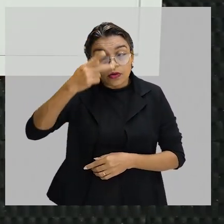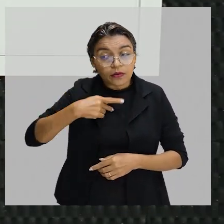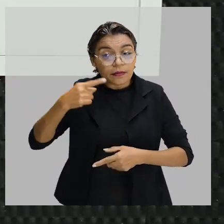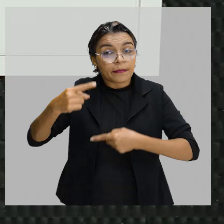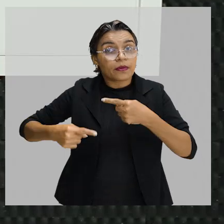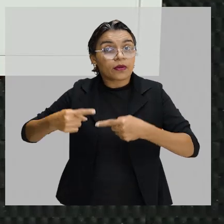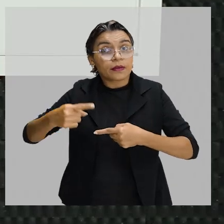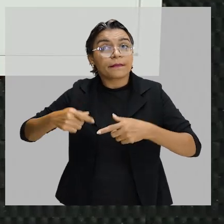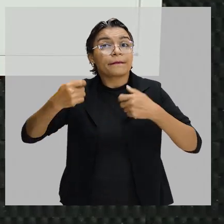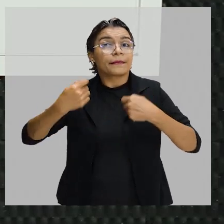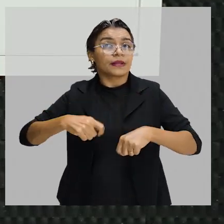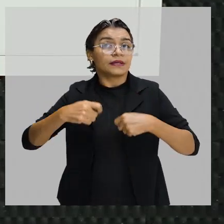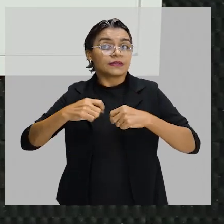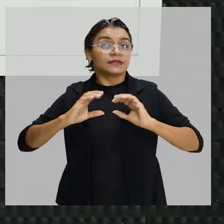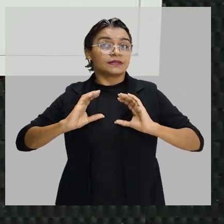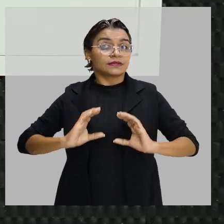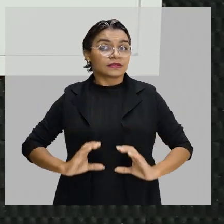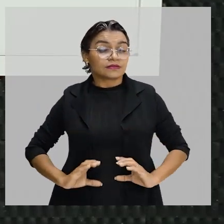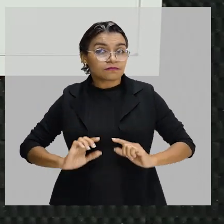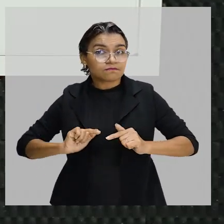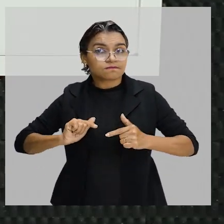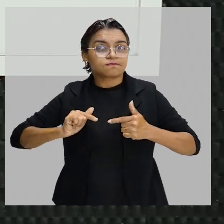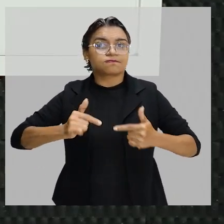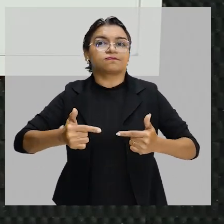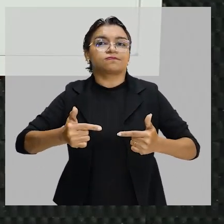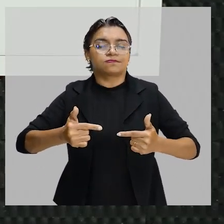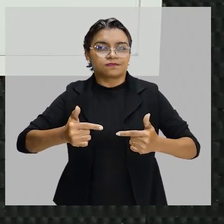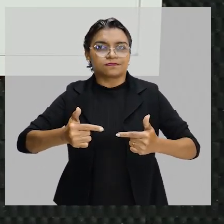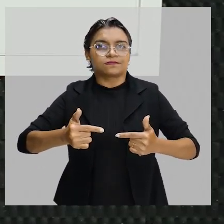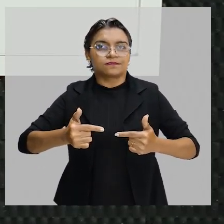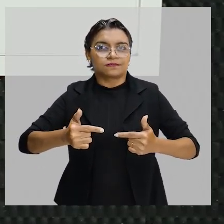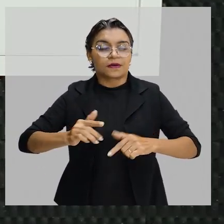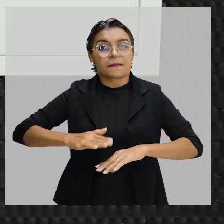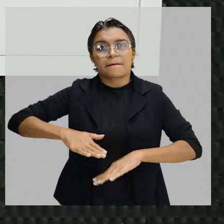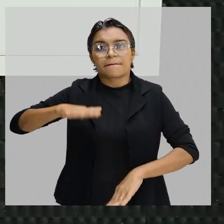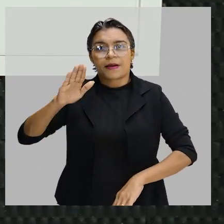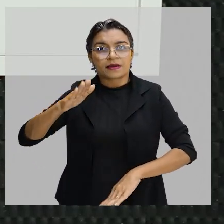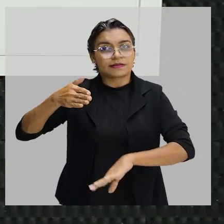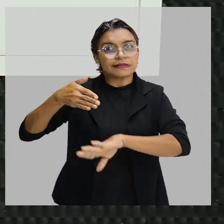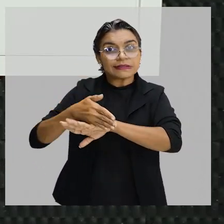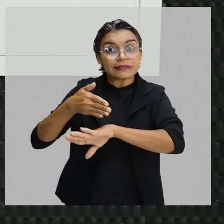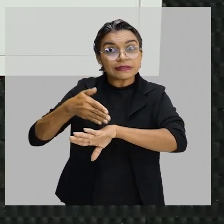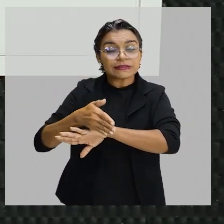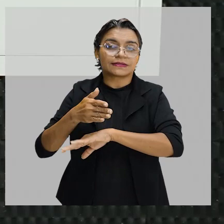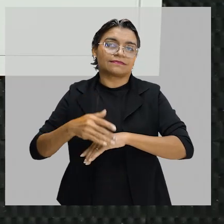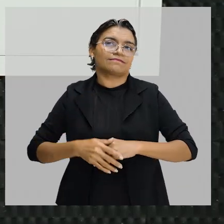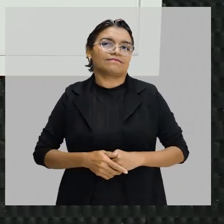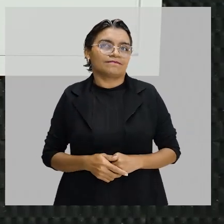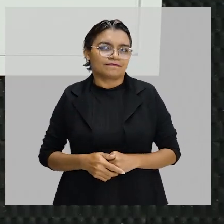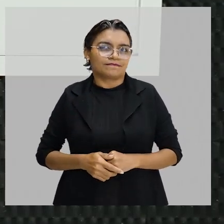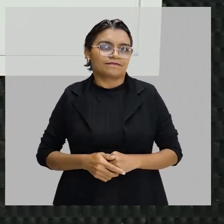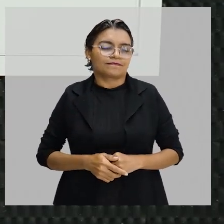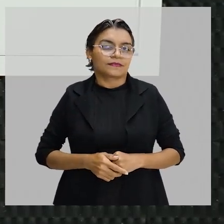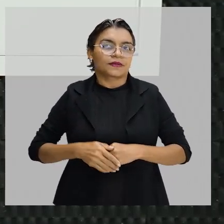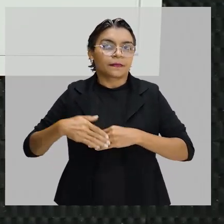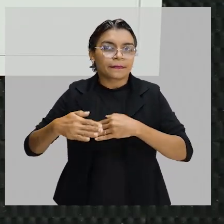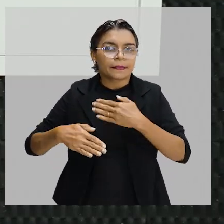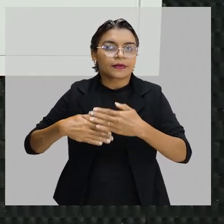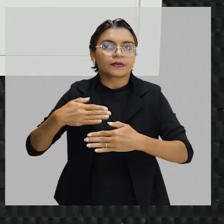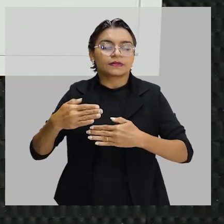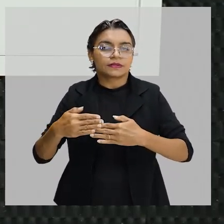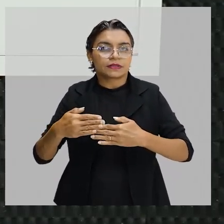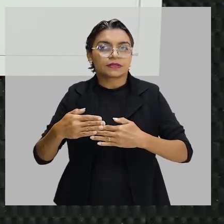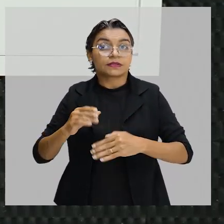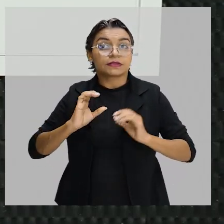eu preciso de uma cidadania ativa mais constituinte. Eu preciso de um processo de cidadania